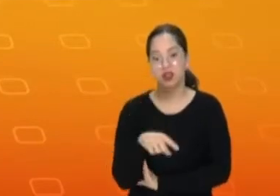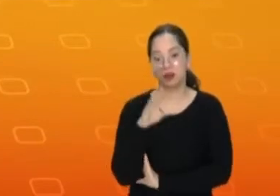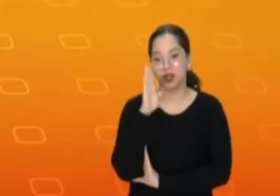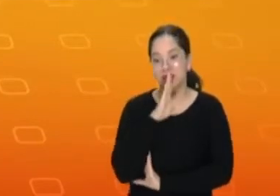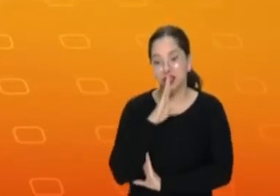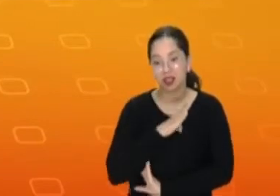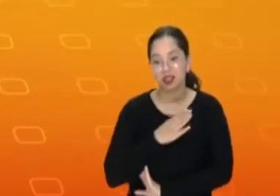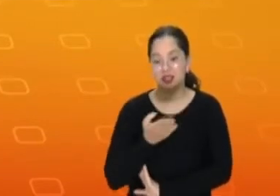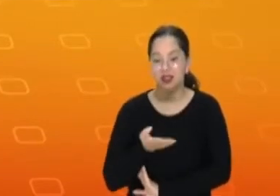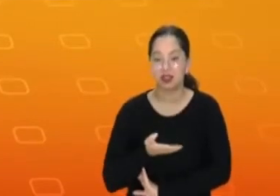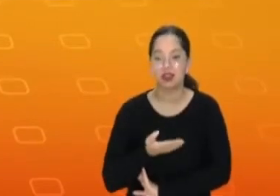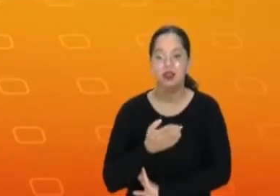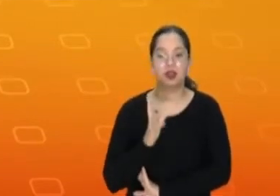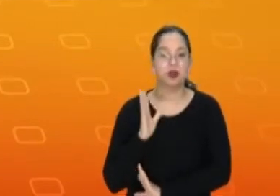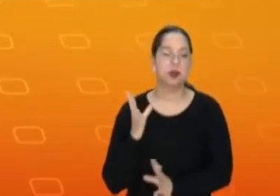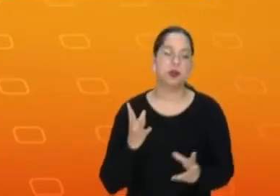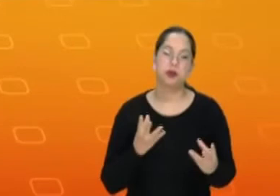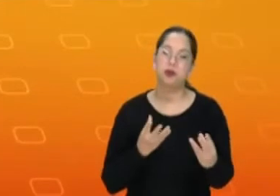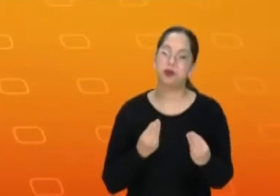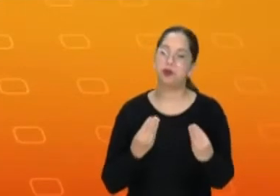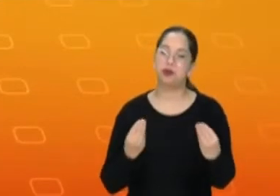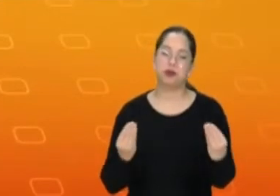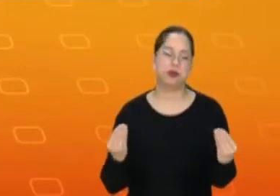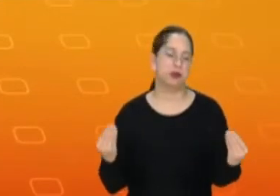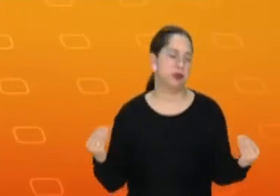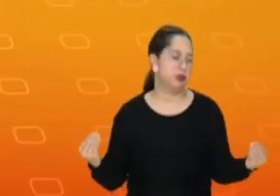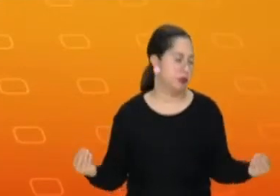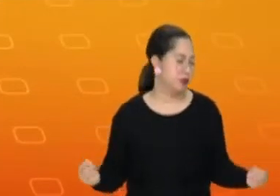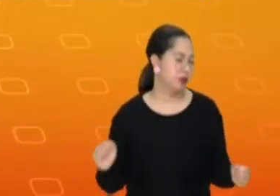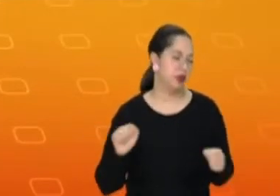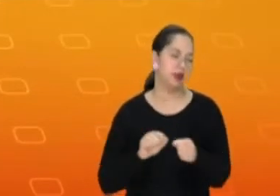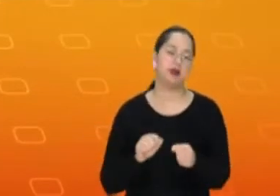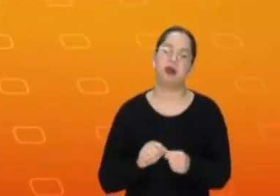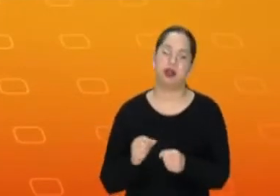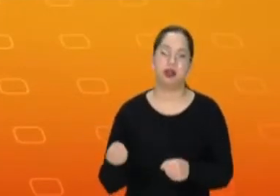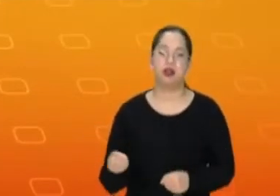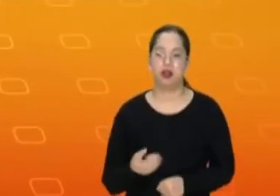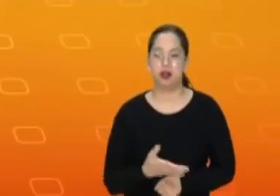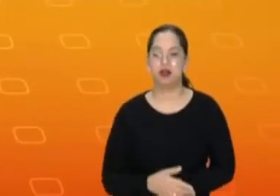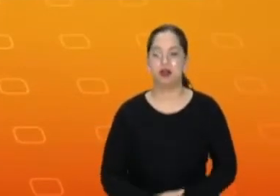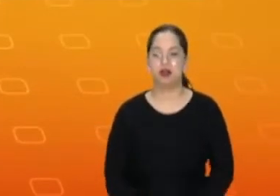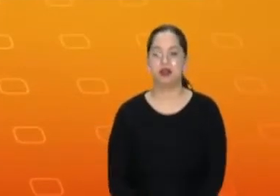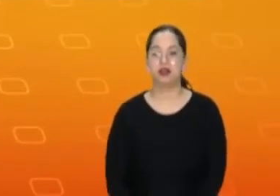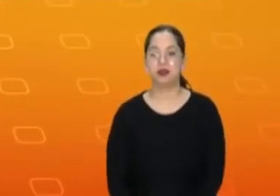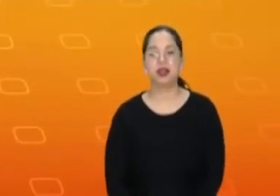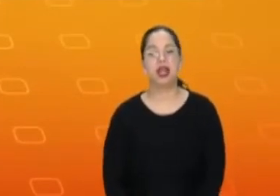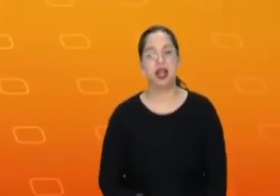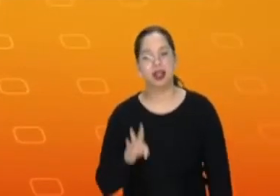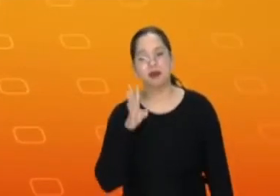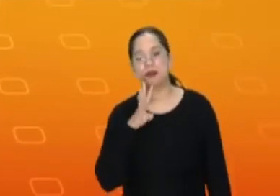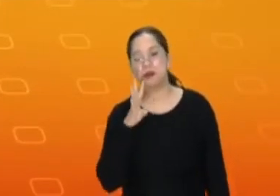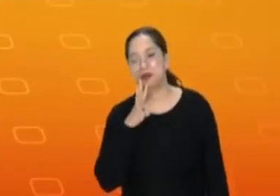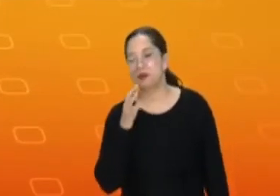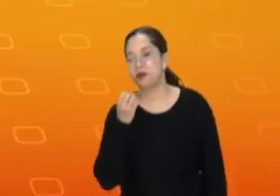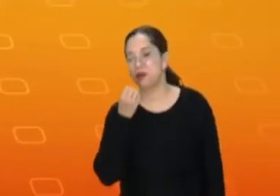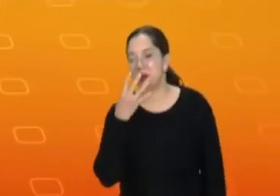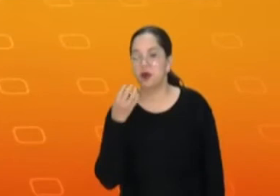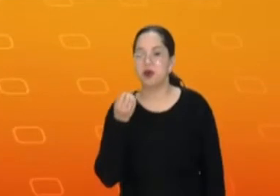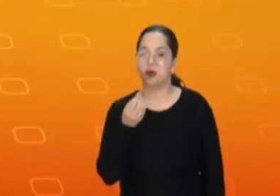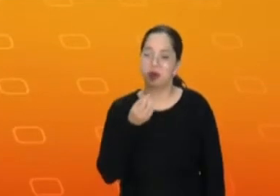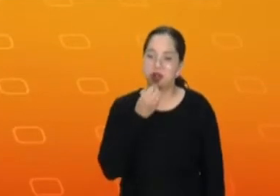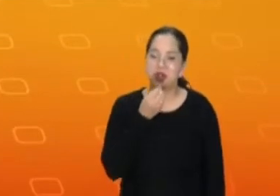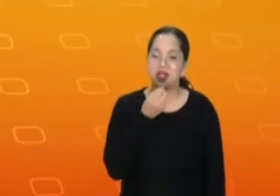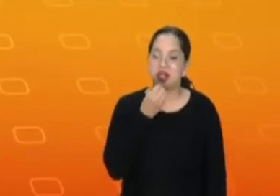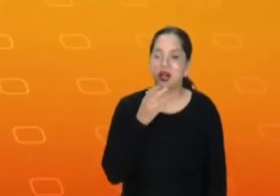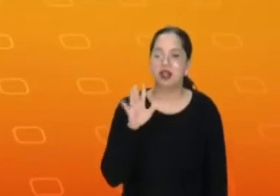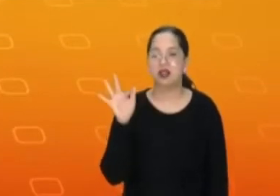tem muita coisa para fazer, assim, em termos de produção de conteúdo, essa história do streaming chegando, e eu acho que, cara, é uma baita oportunidade de, sei lá, uma universidade